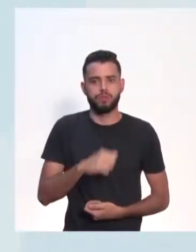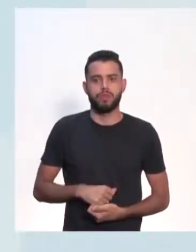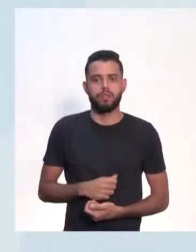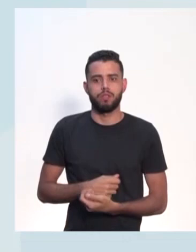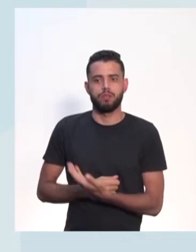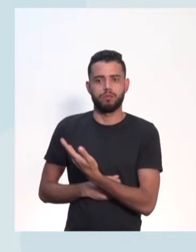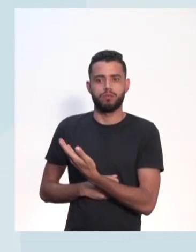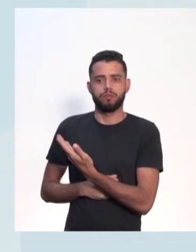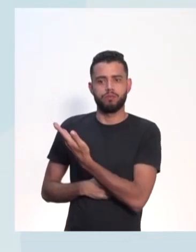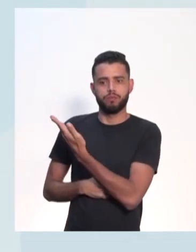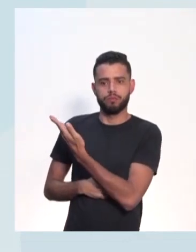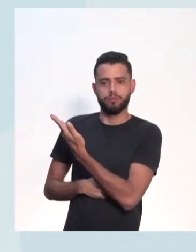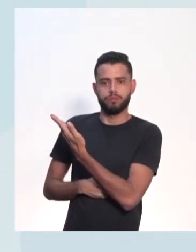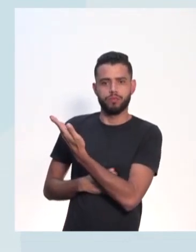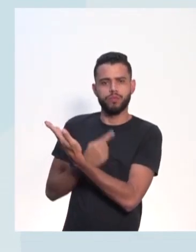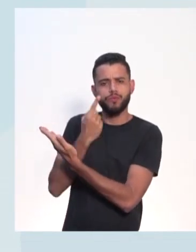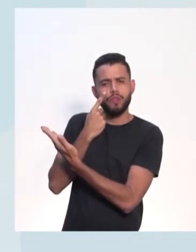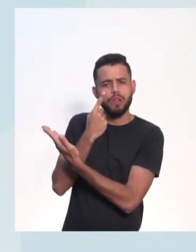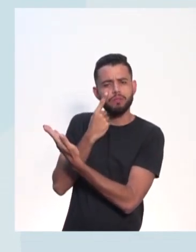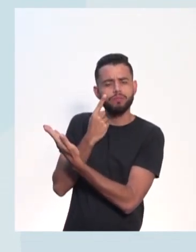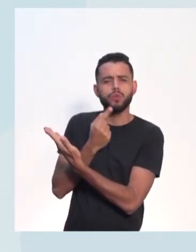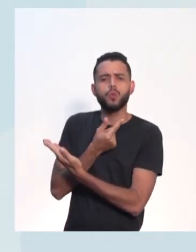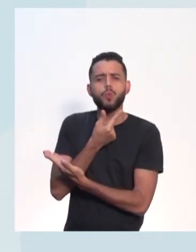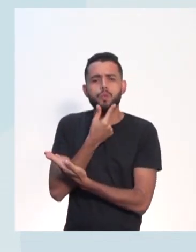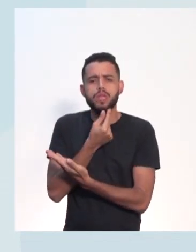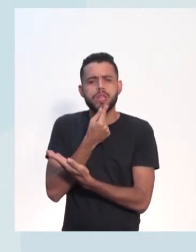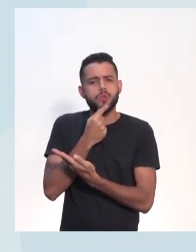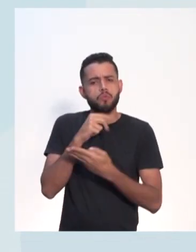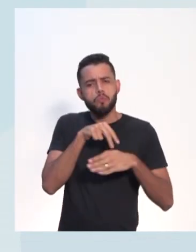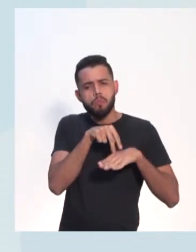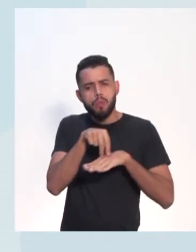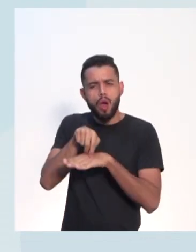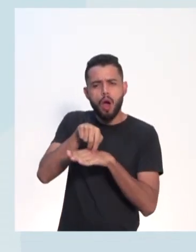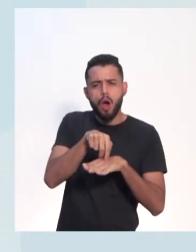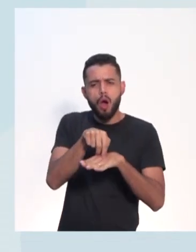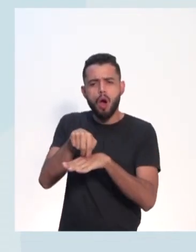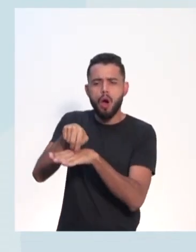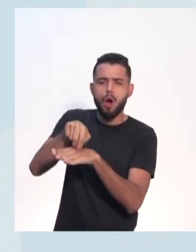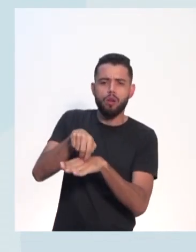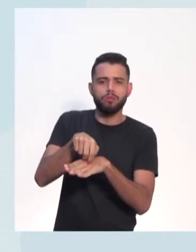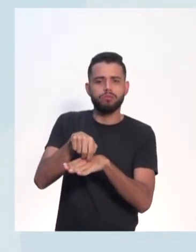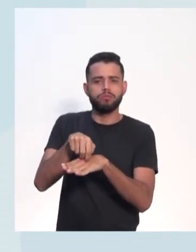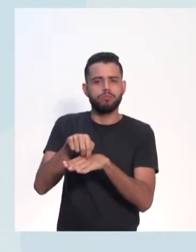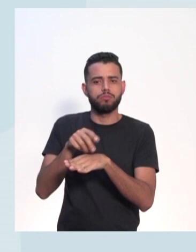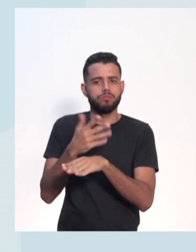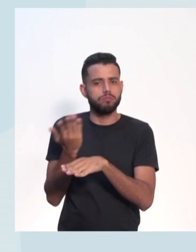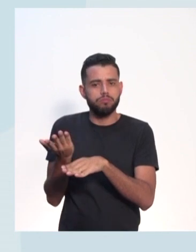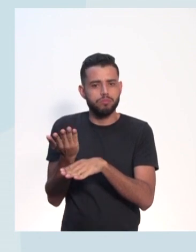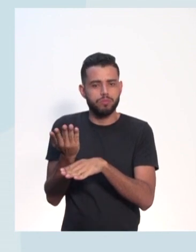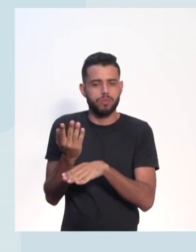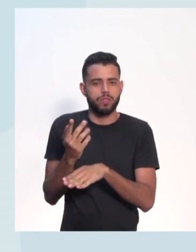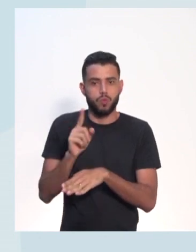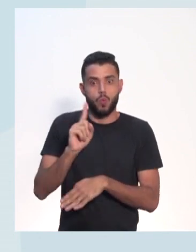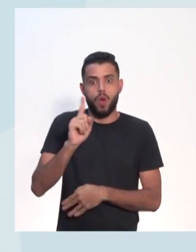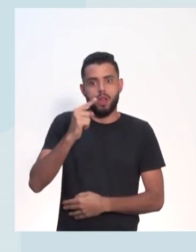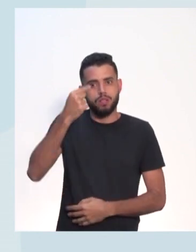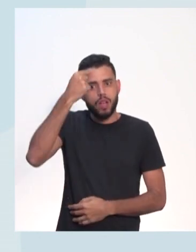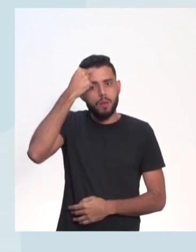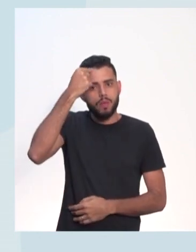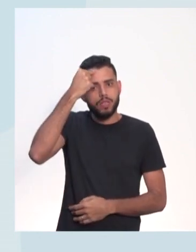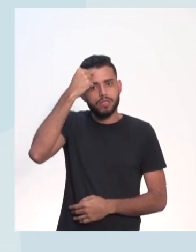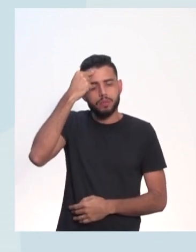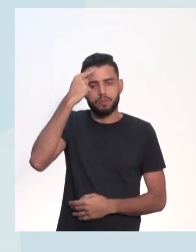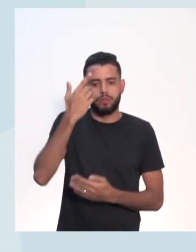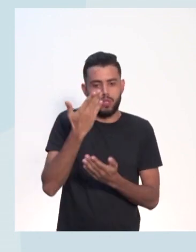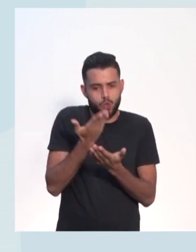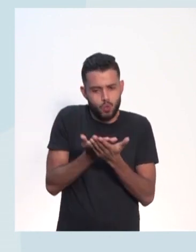vê essa imagem de um menino andando de skate, geralmente não é essa a imagem que a gente tem na cabeça quando a gente fala de